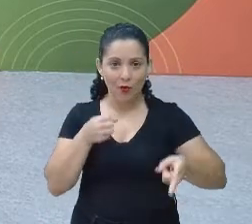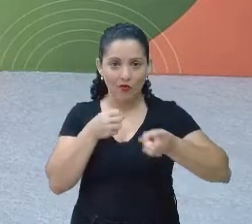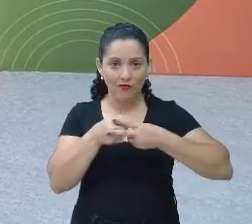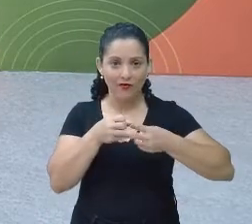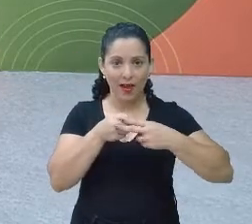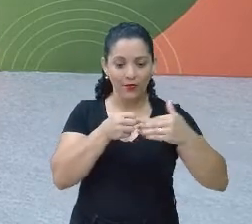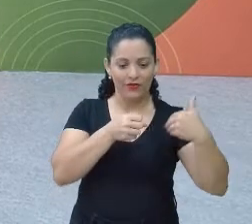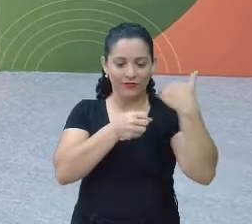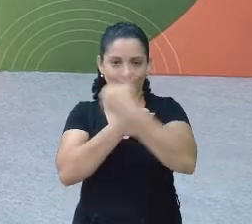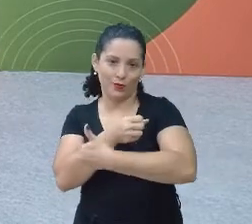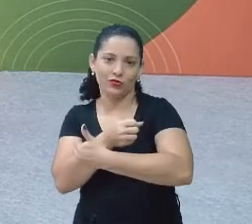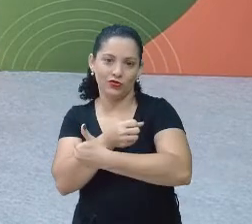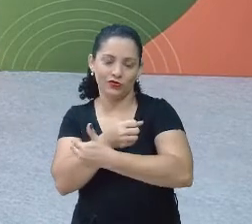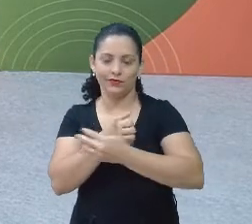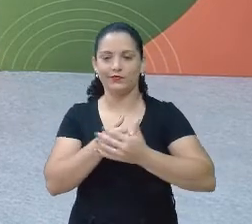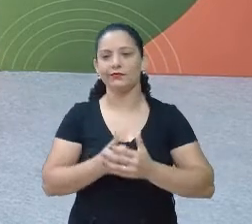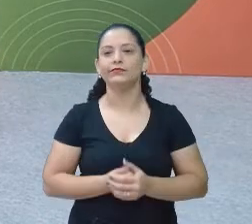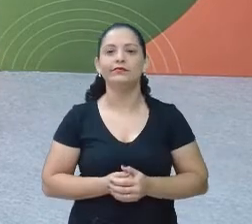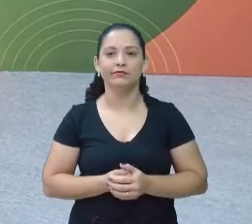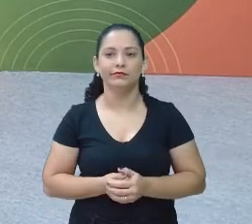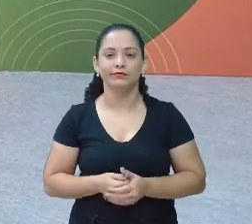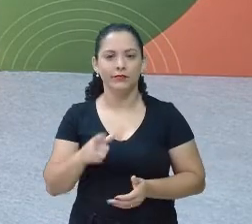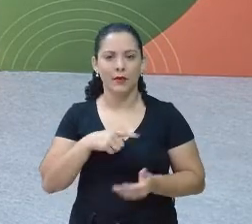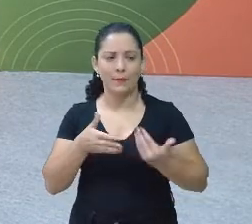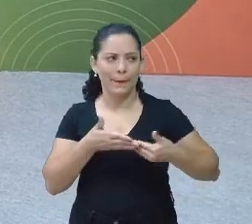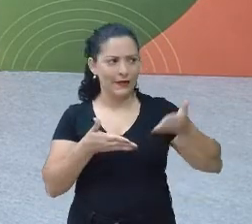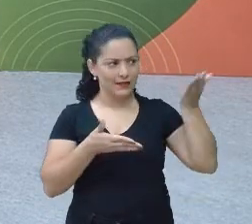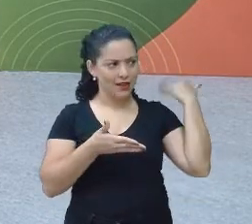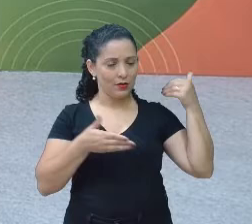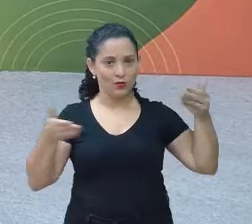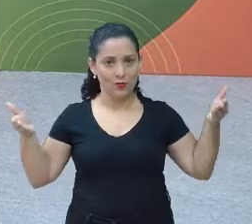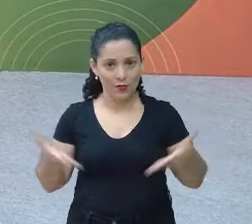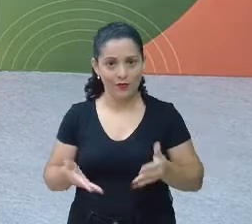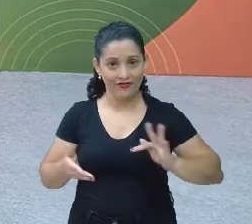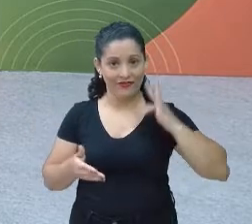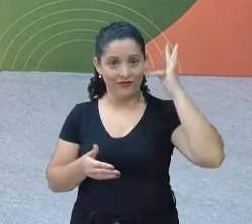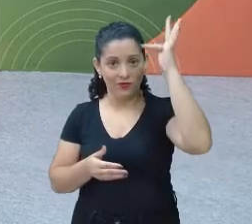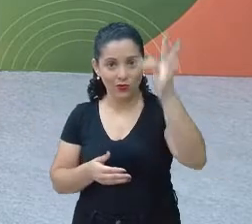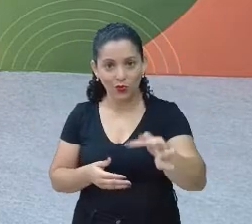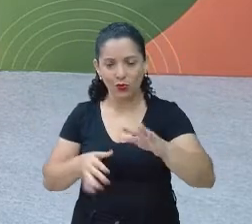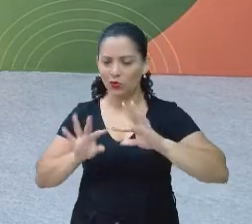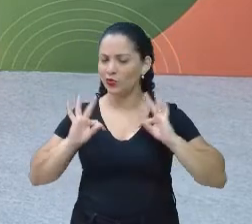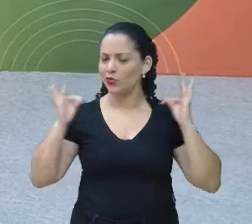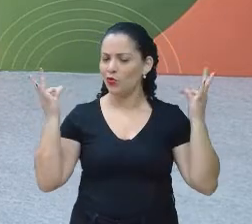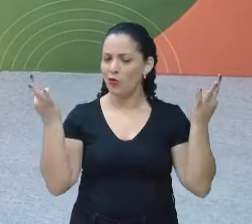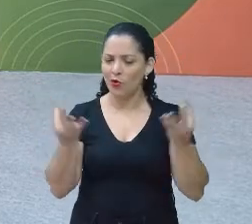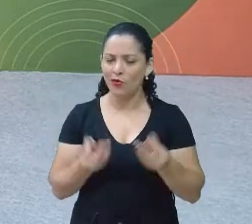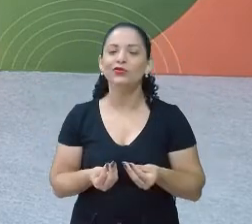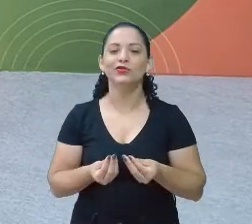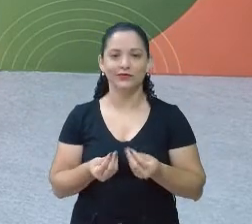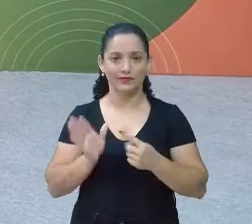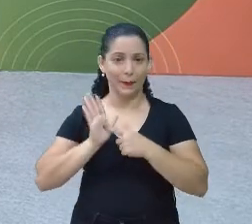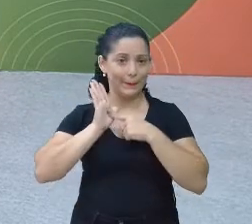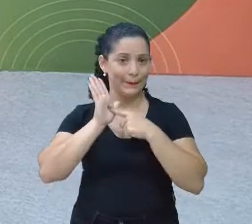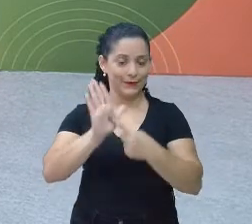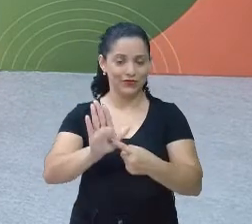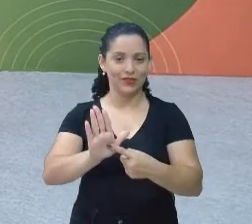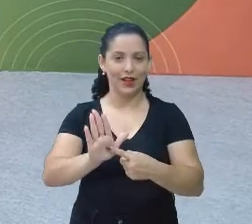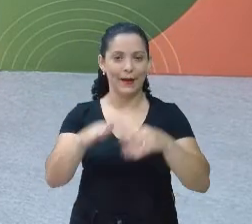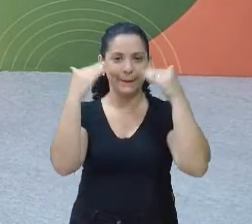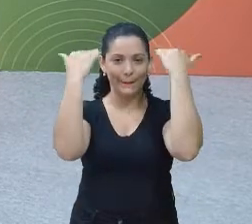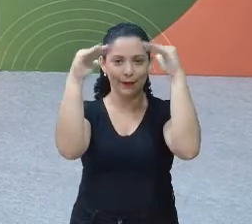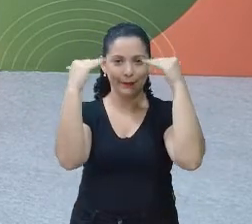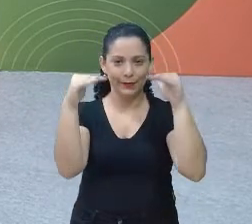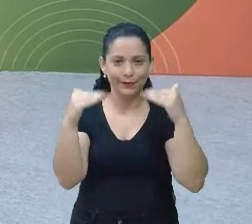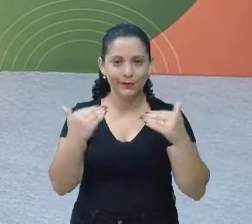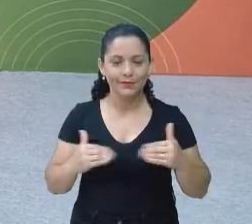tá certo? Então, ó, no passado, no presente, no futuro, em todos eles aí, que eu mostrei para vocês as formas afirmativas, então